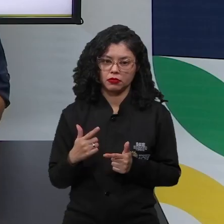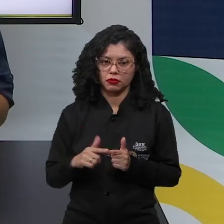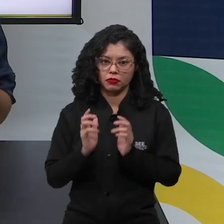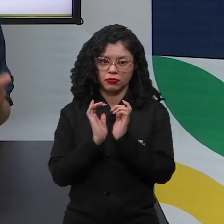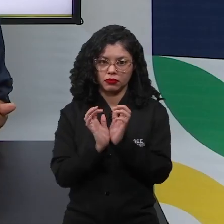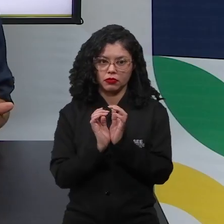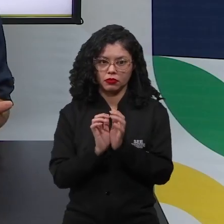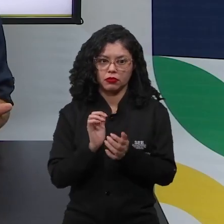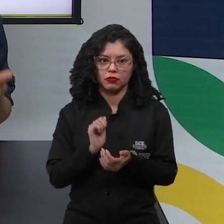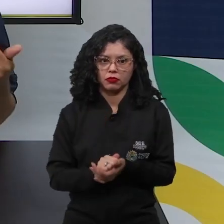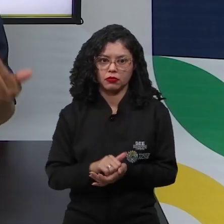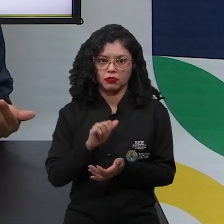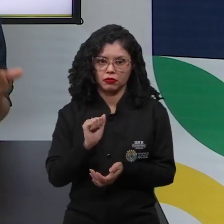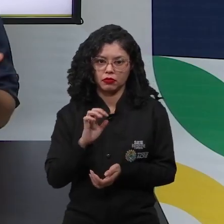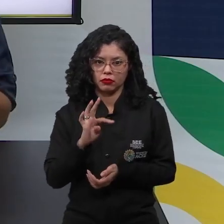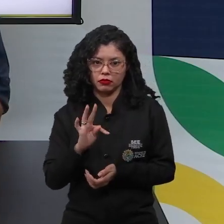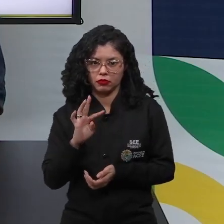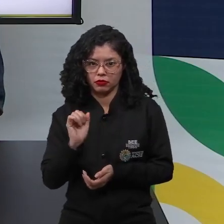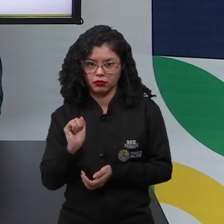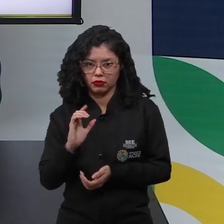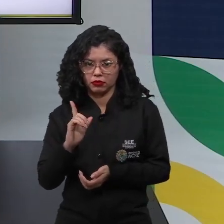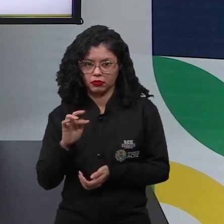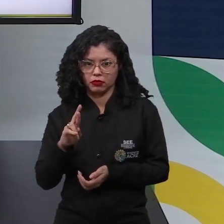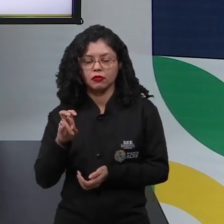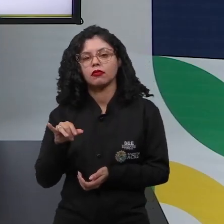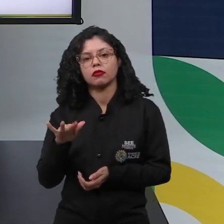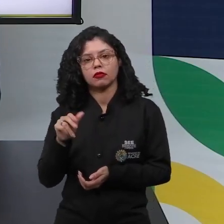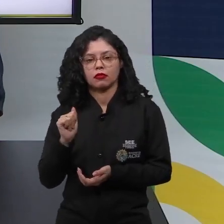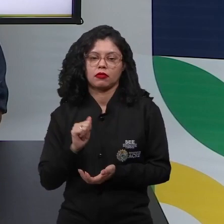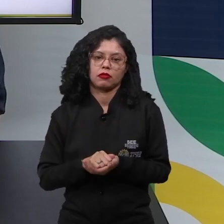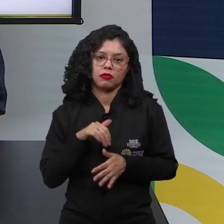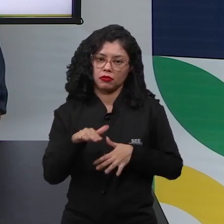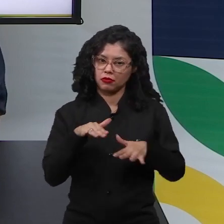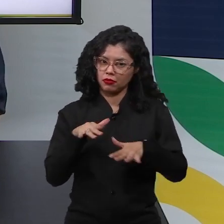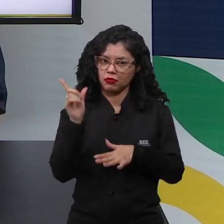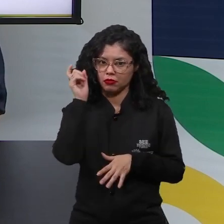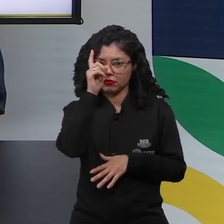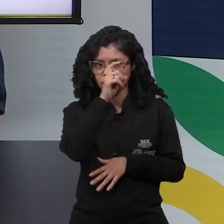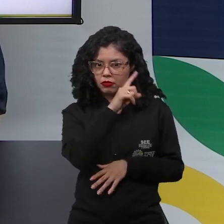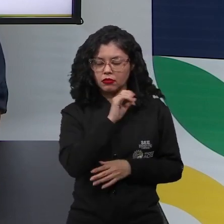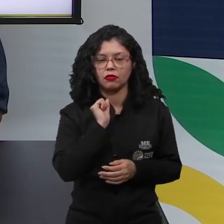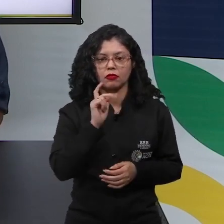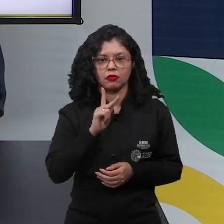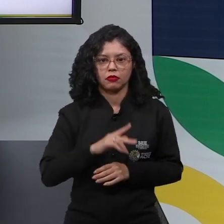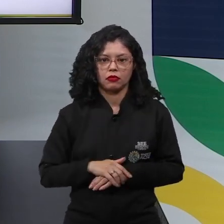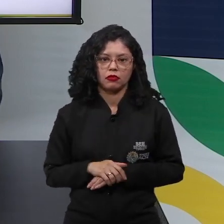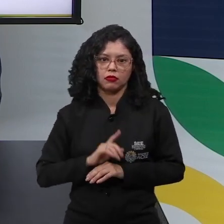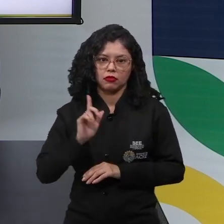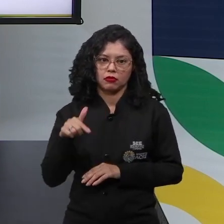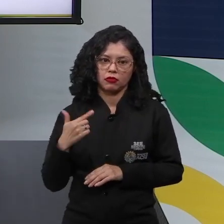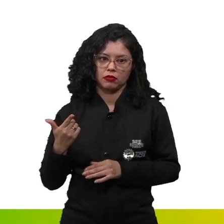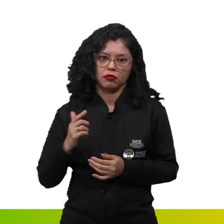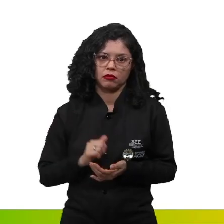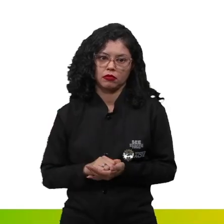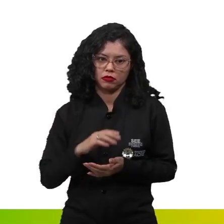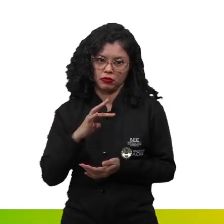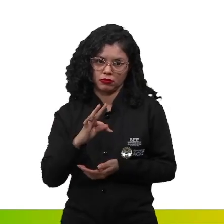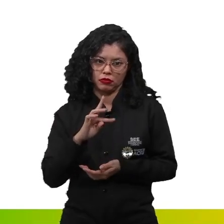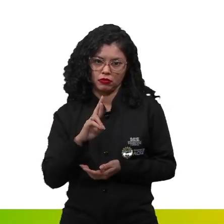como ataxia, que vai ter dificuldade nos movimentos depois, tá ok? E o próximo é o